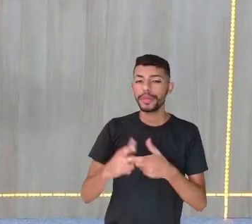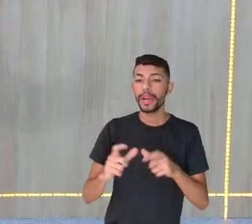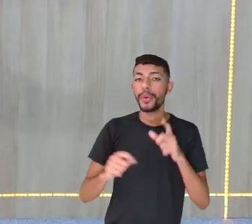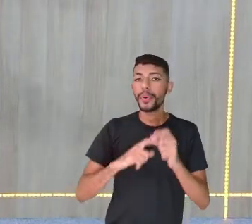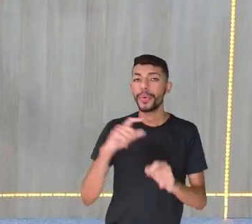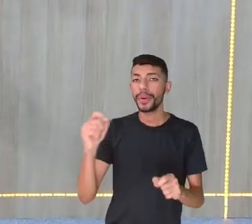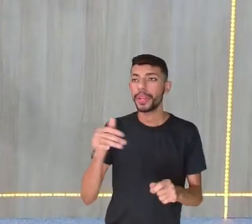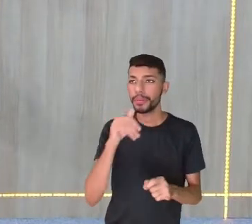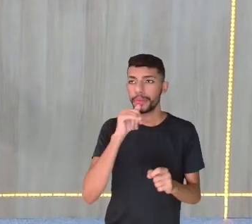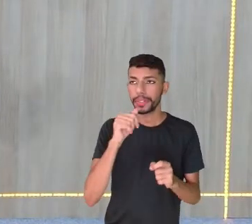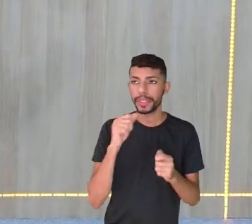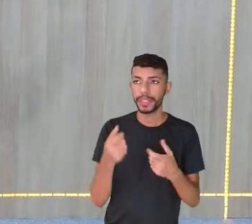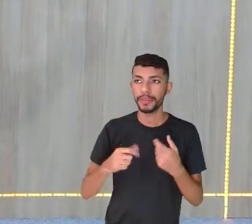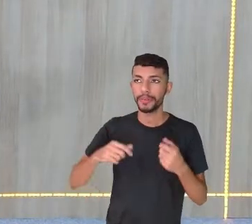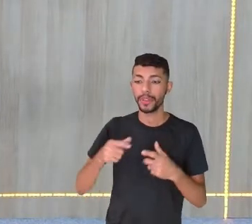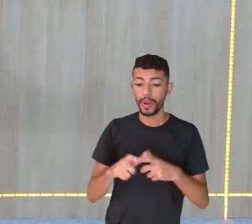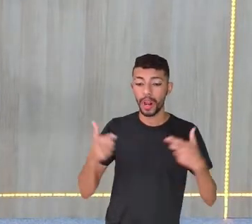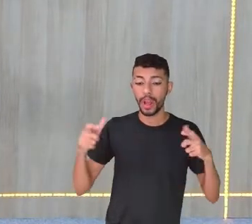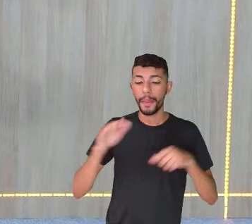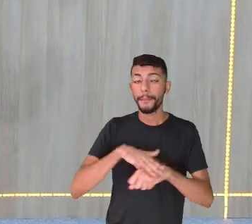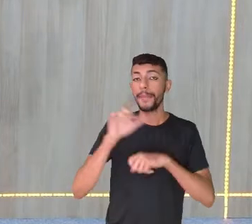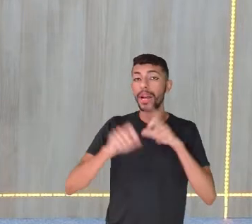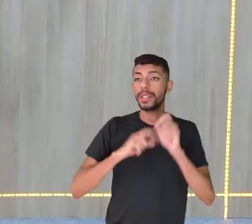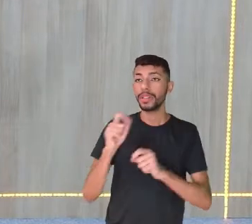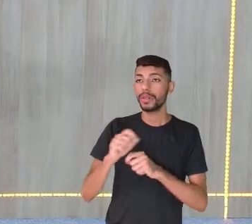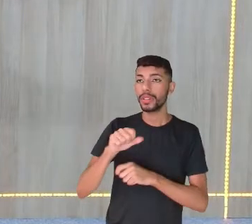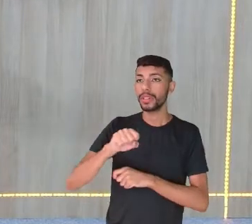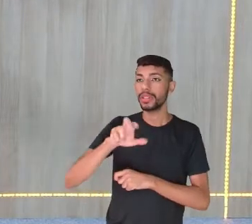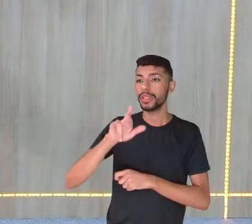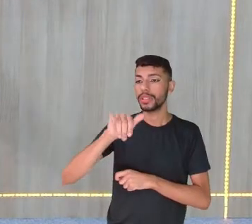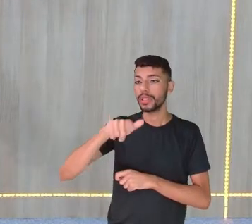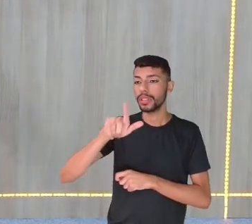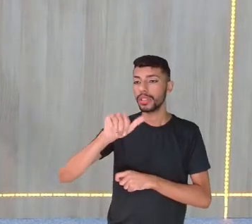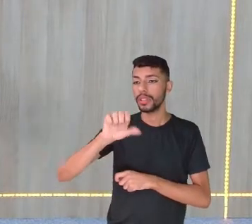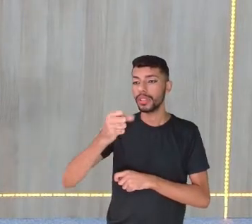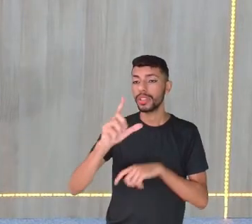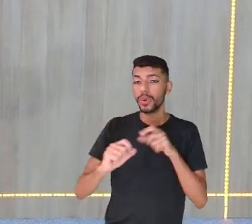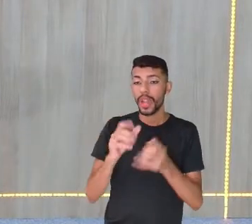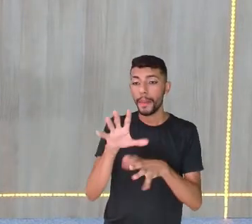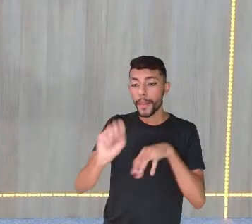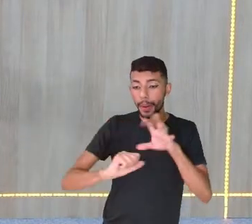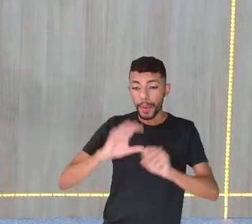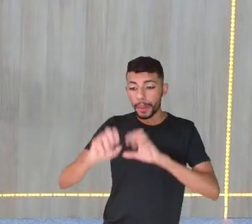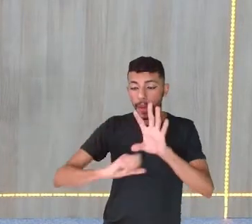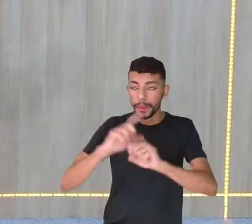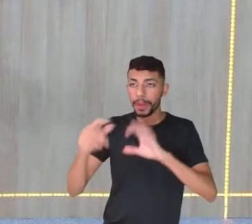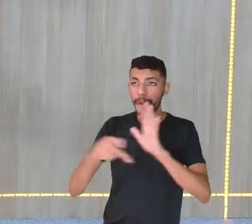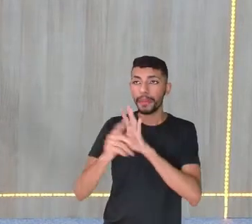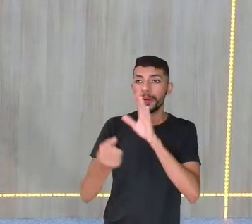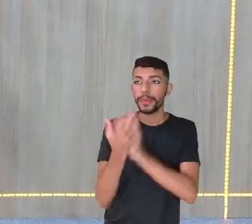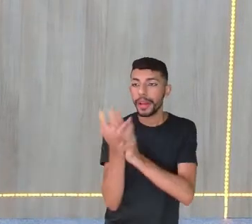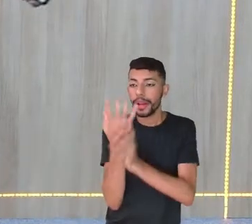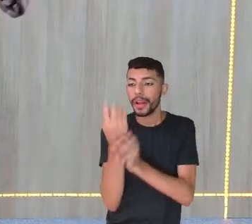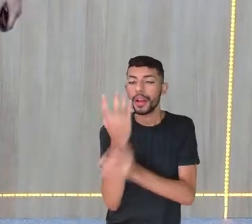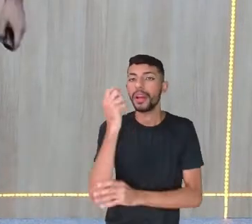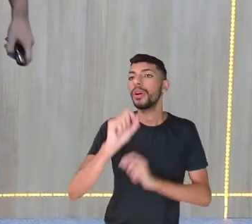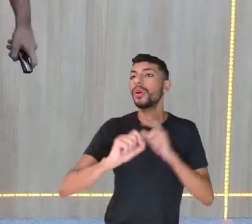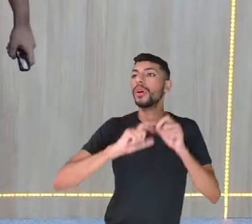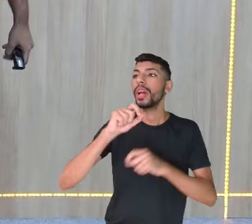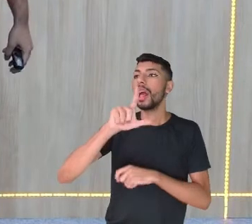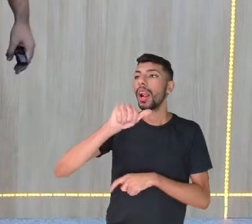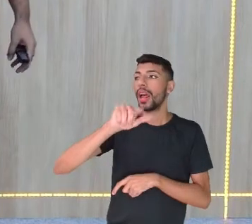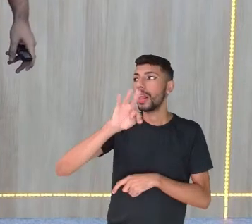mais a extração das seringas, para ter a produção que, do látex, da questão